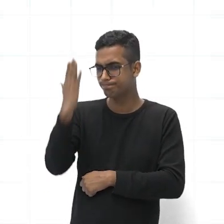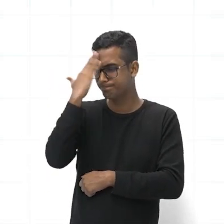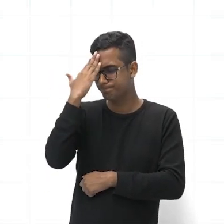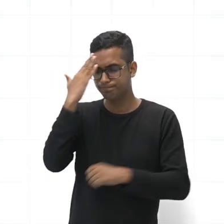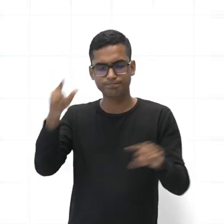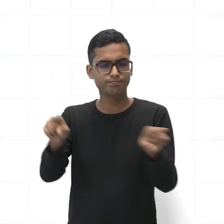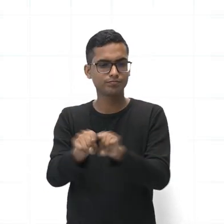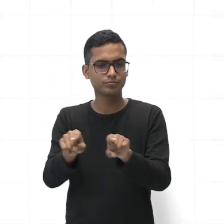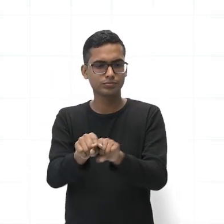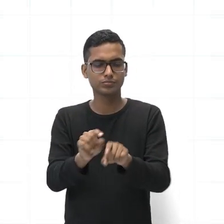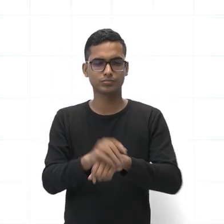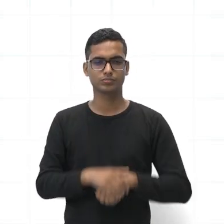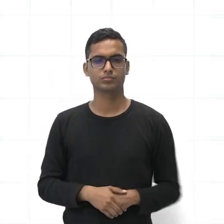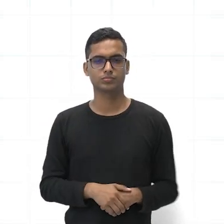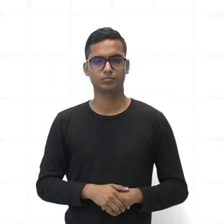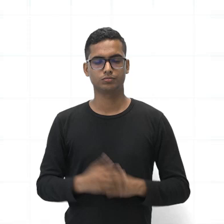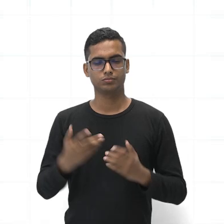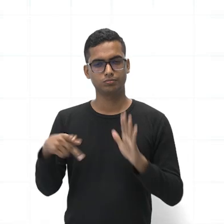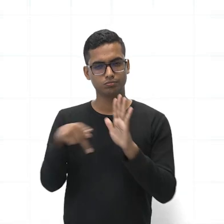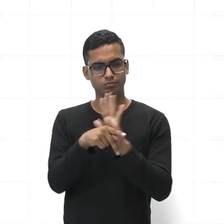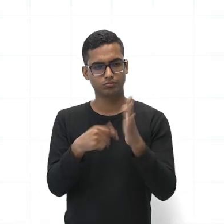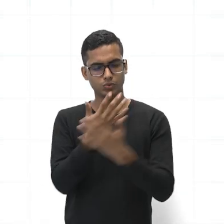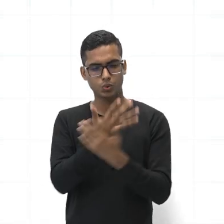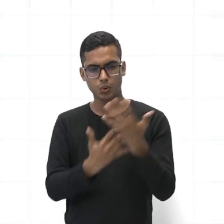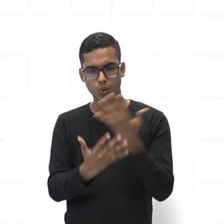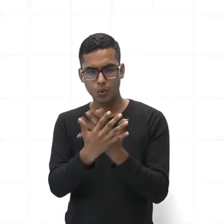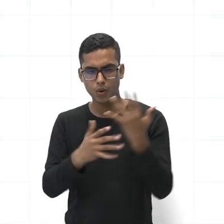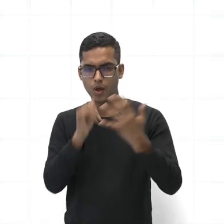não só o aquecimento da mão, quando você